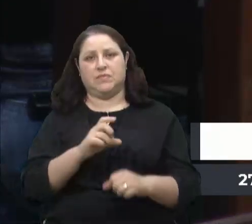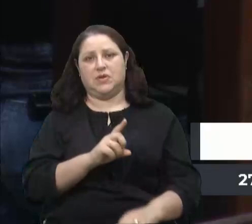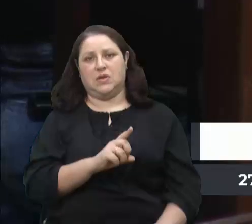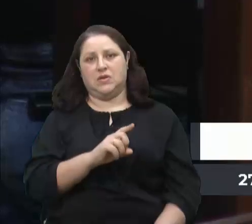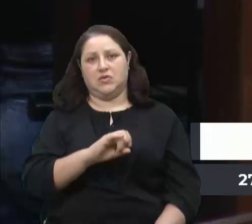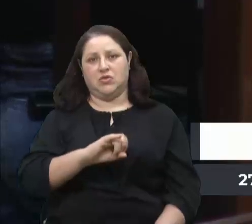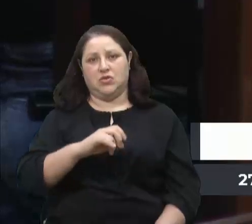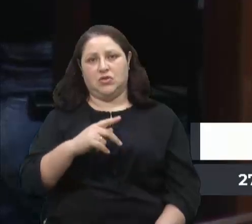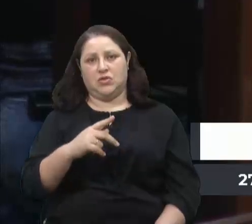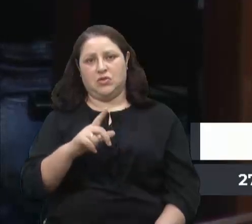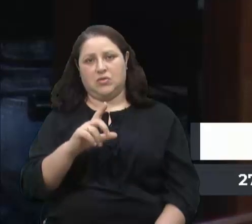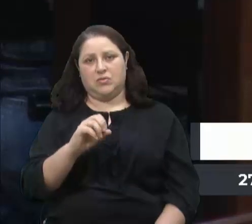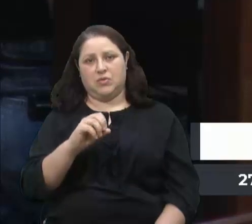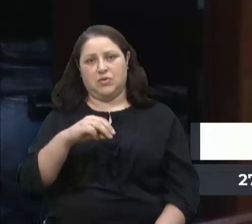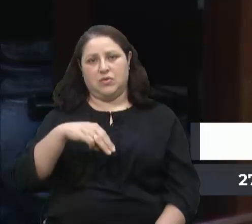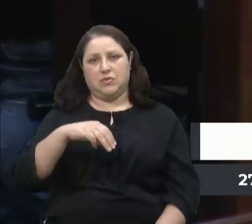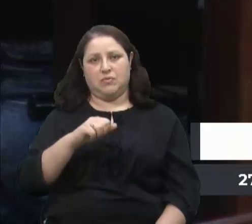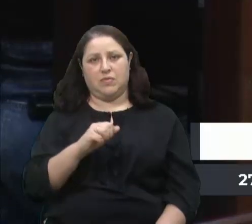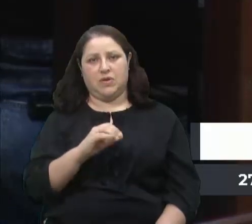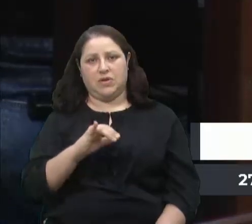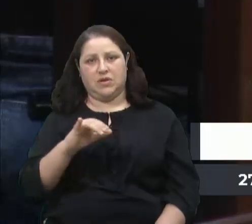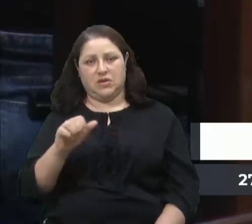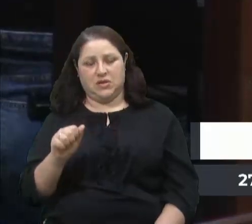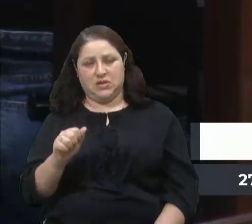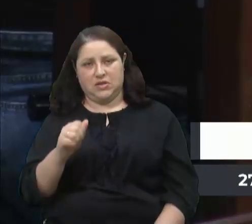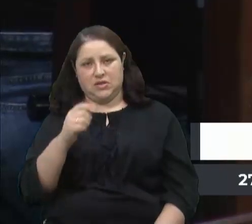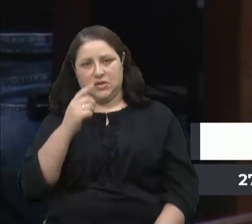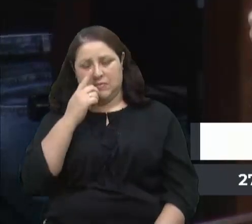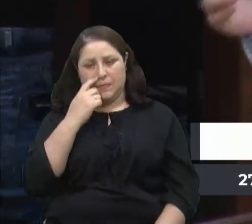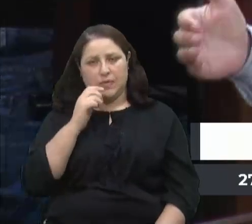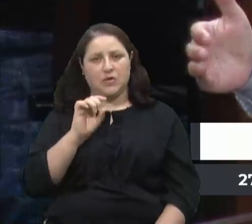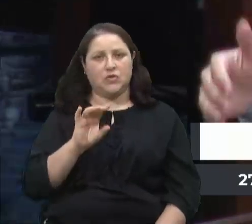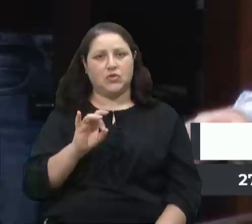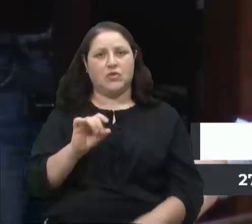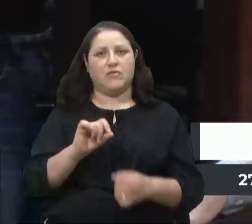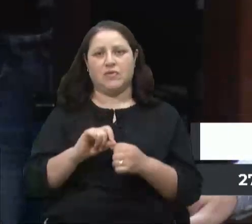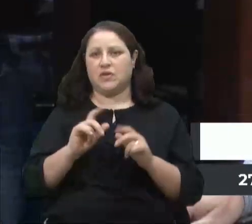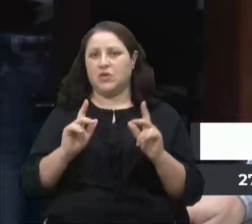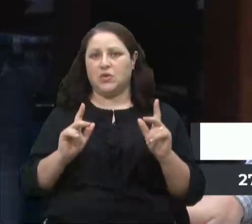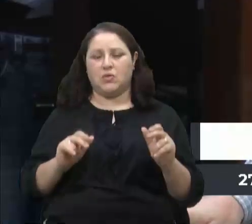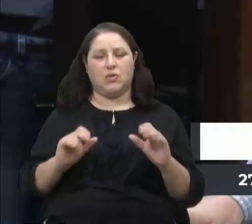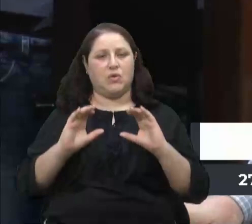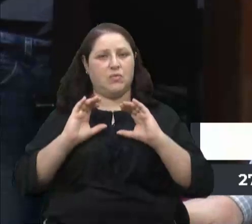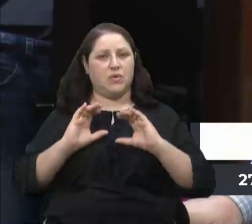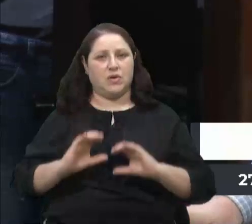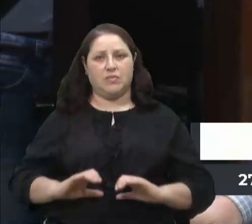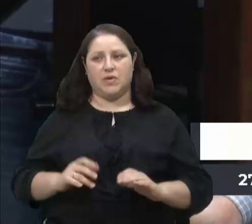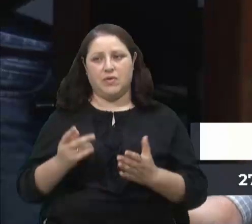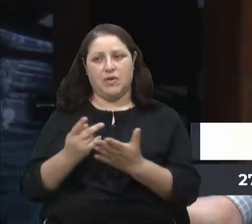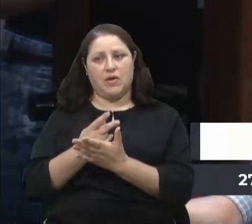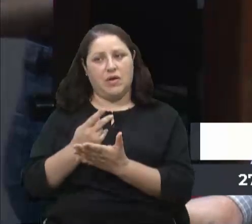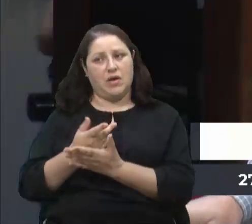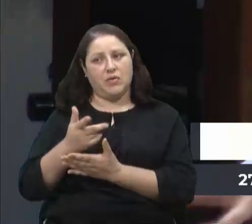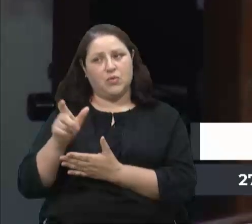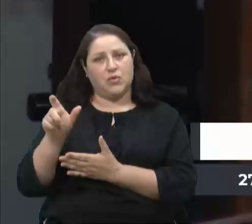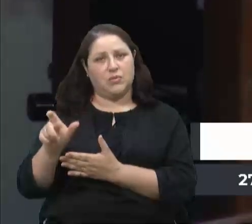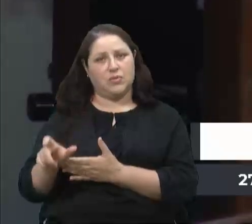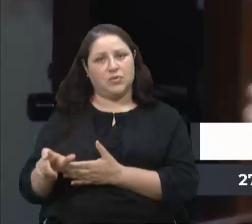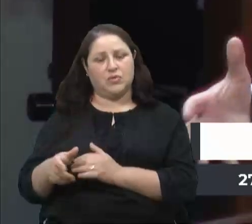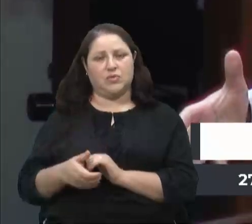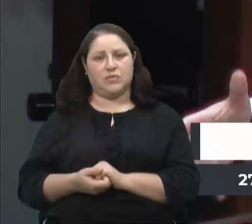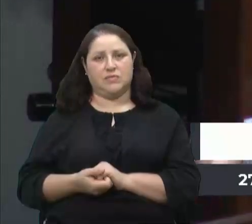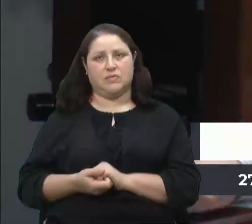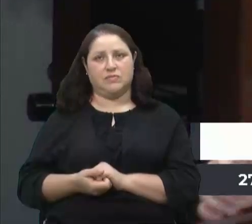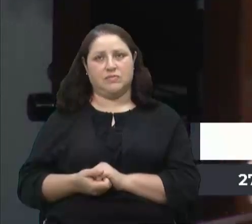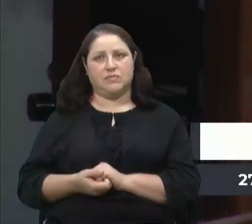diplomáticos simplesmente fazendo a mesma atitude errada dos outros. Por que não